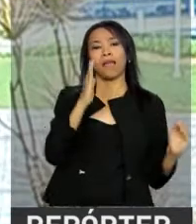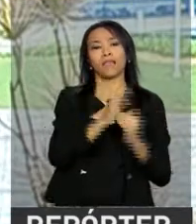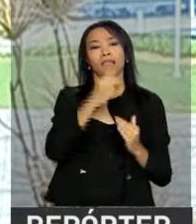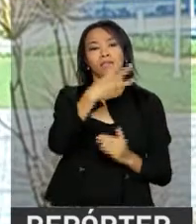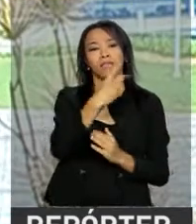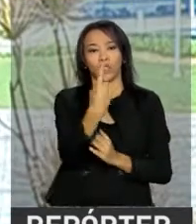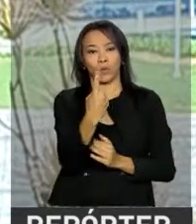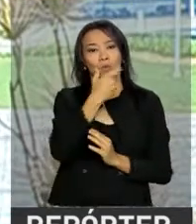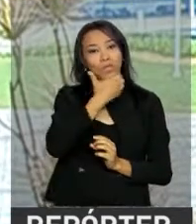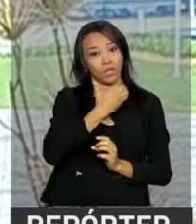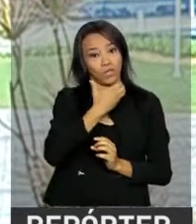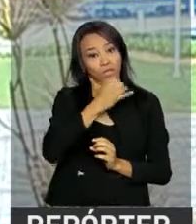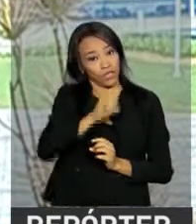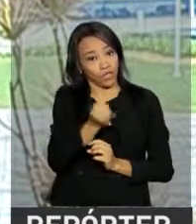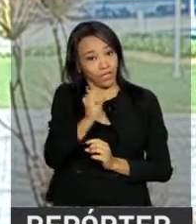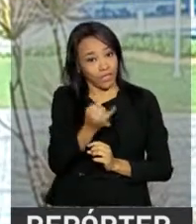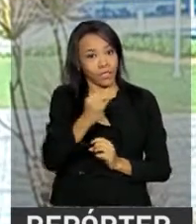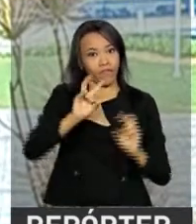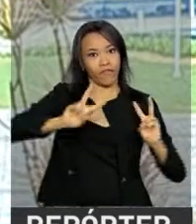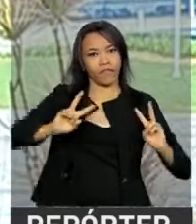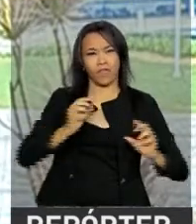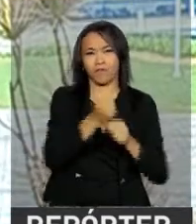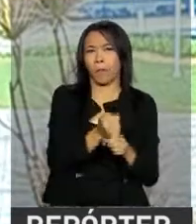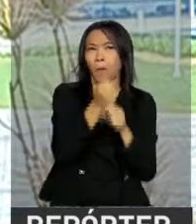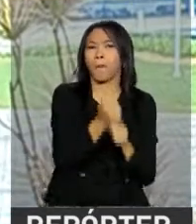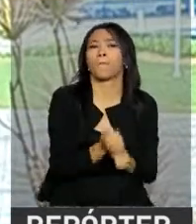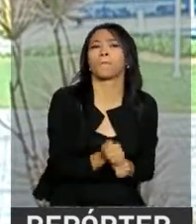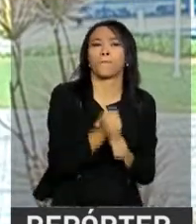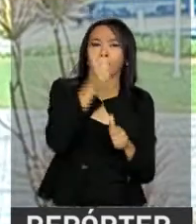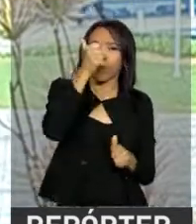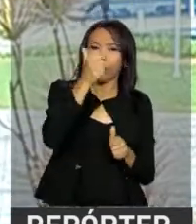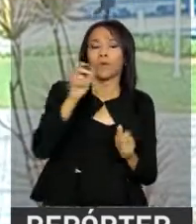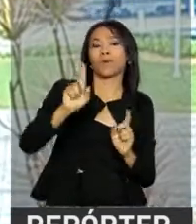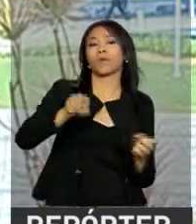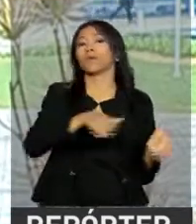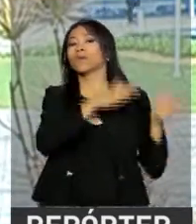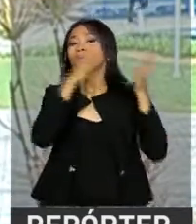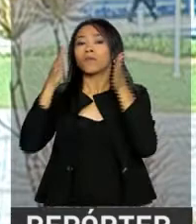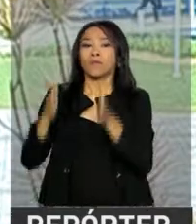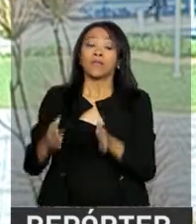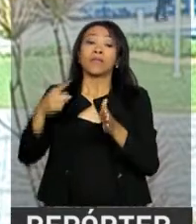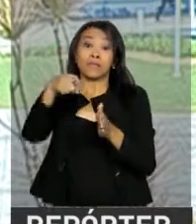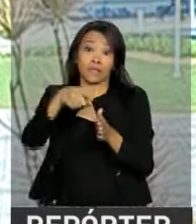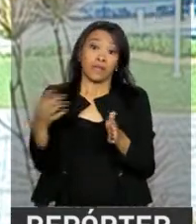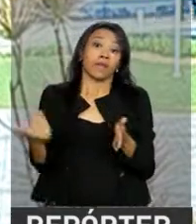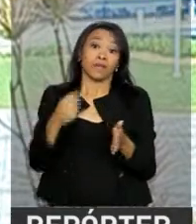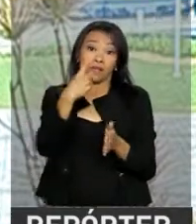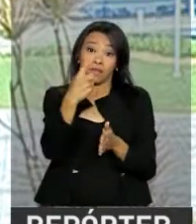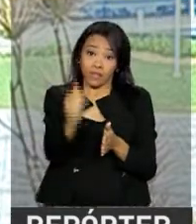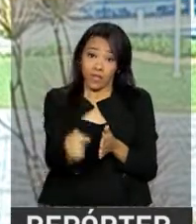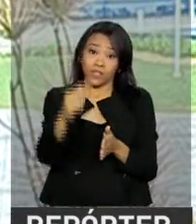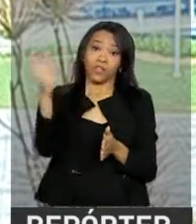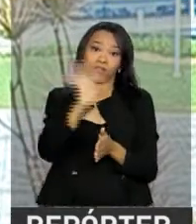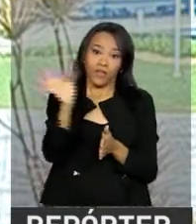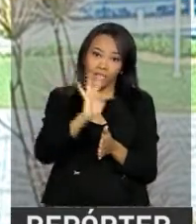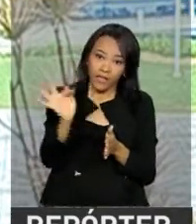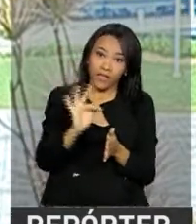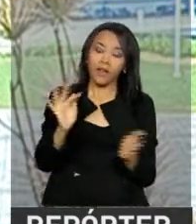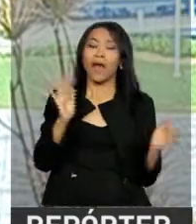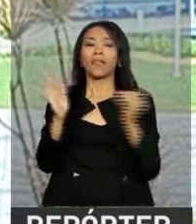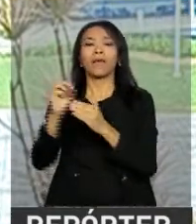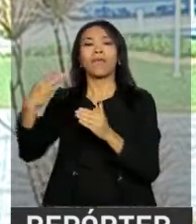época de festas de fim de ano e de 17 de fevereiro a 5 de março época de carnaval